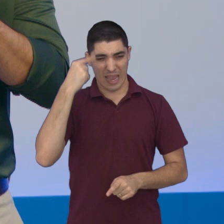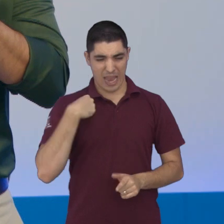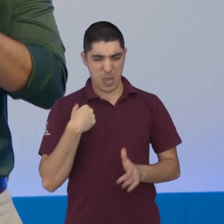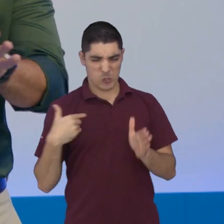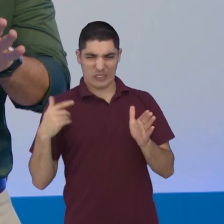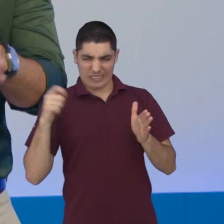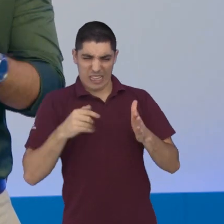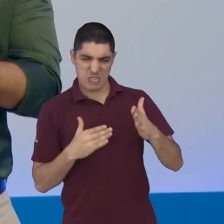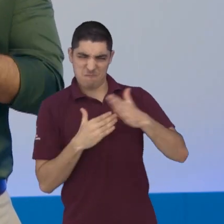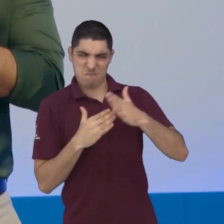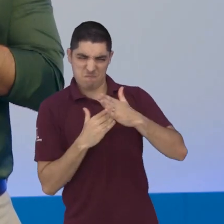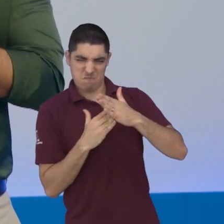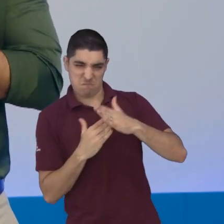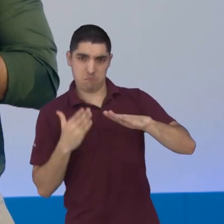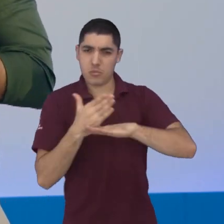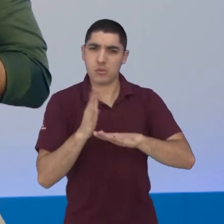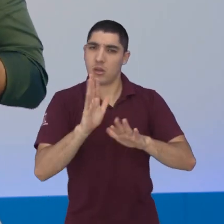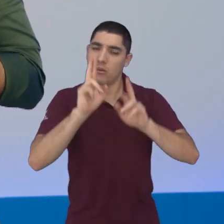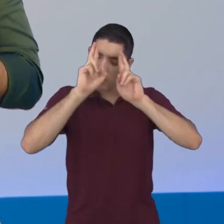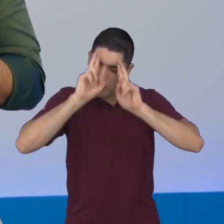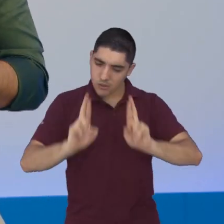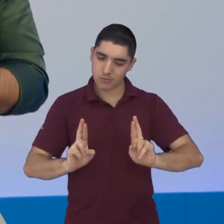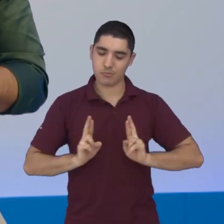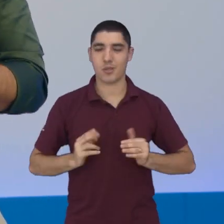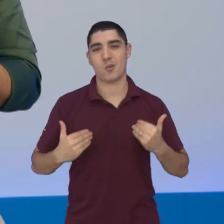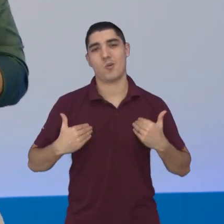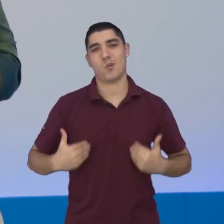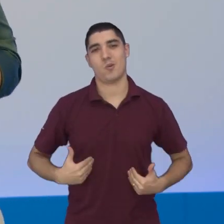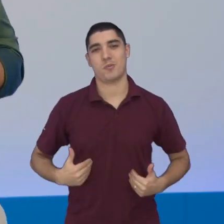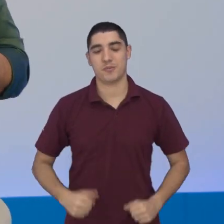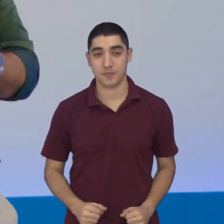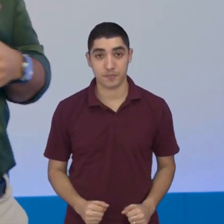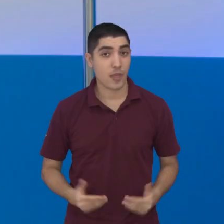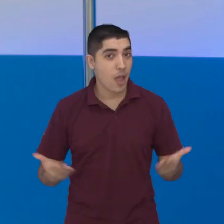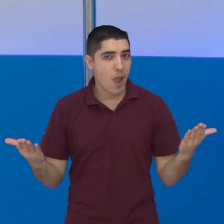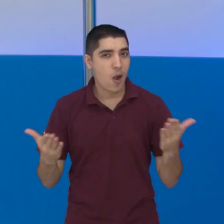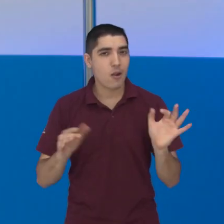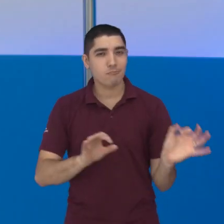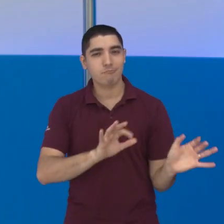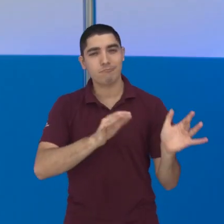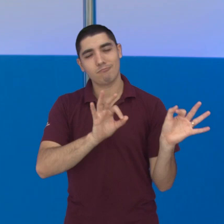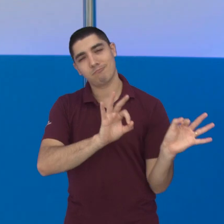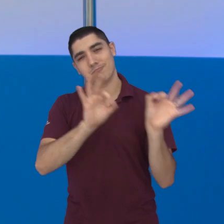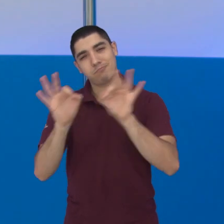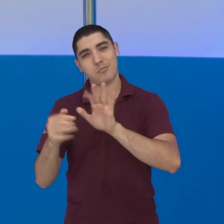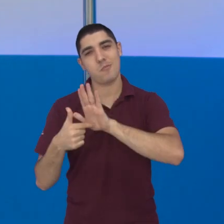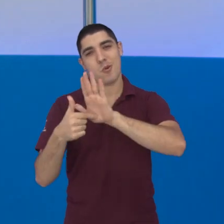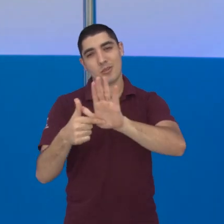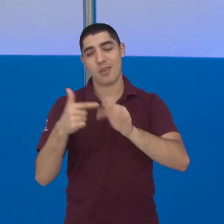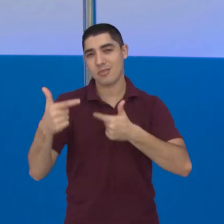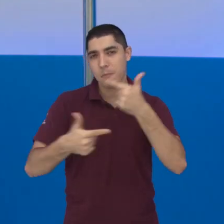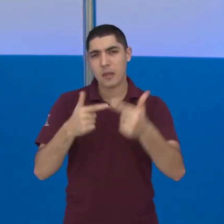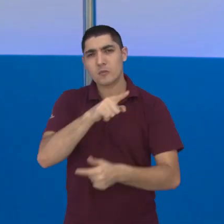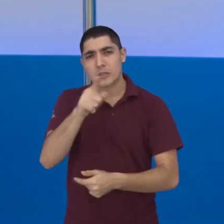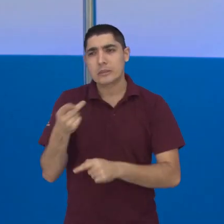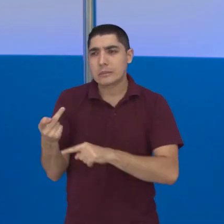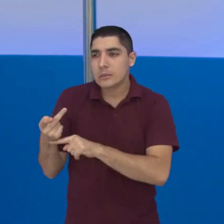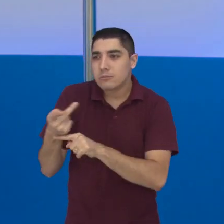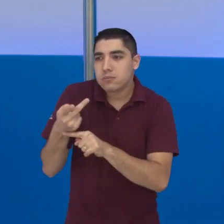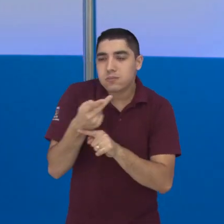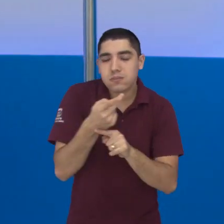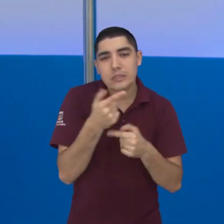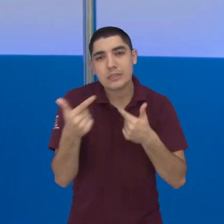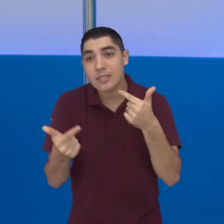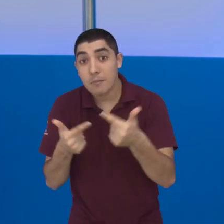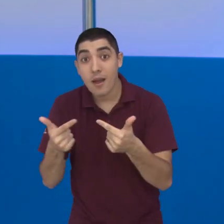tá E nada de além dos nossos limites respeita o corpo tá bom e agora vamos falar de emprego se